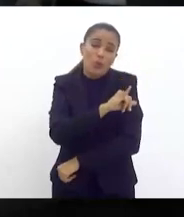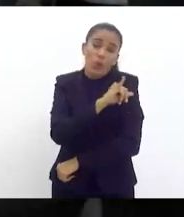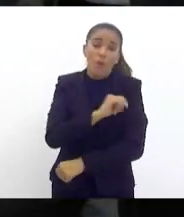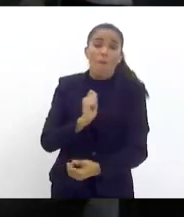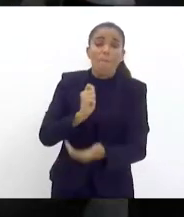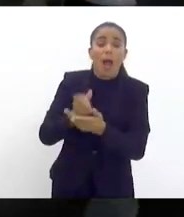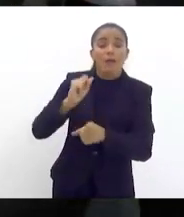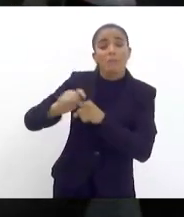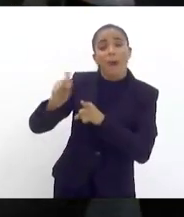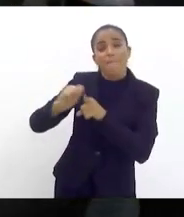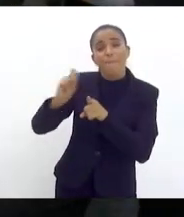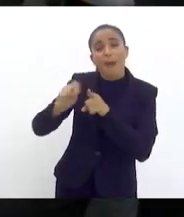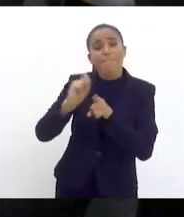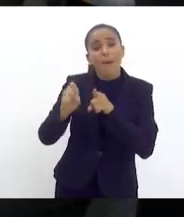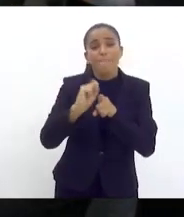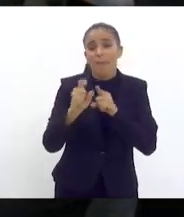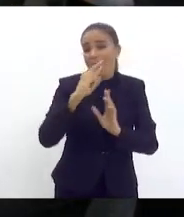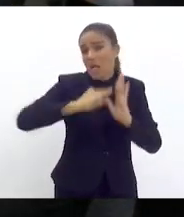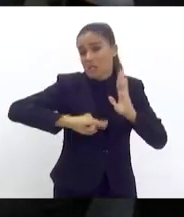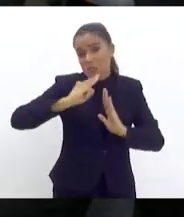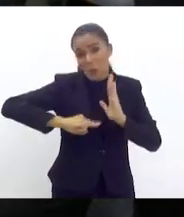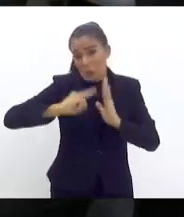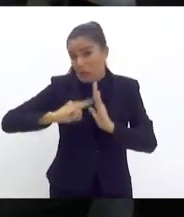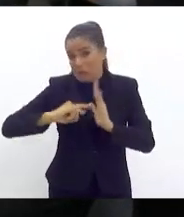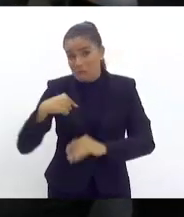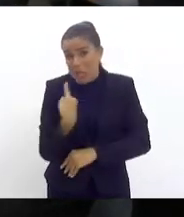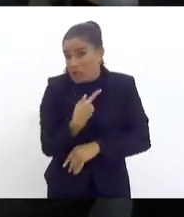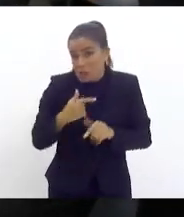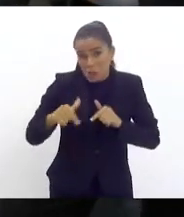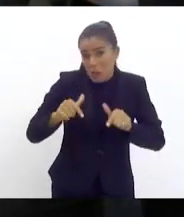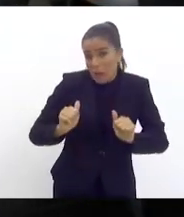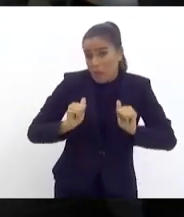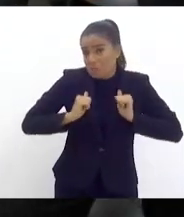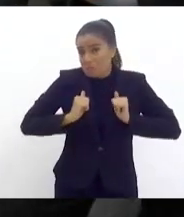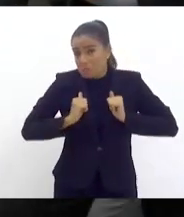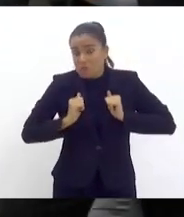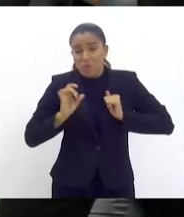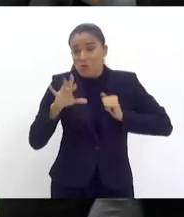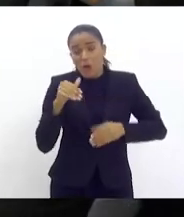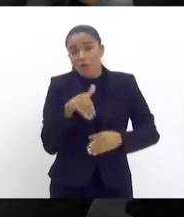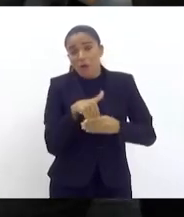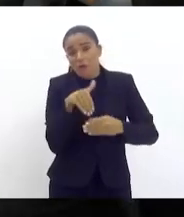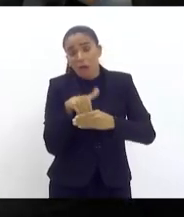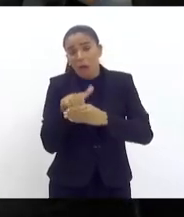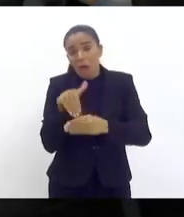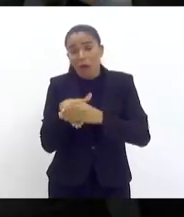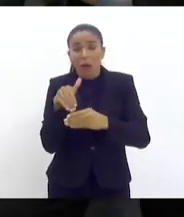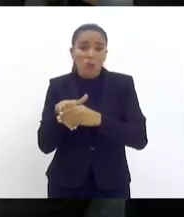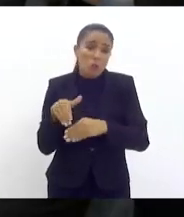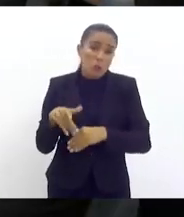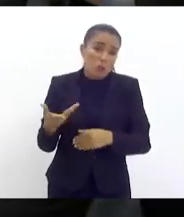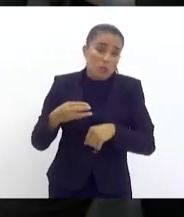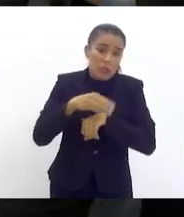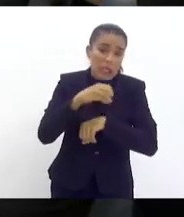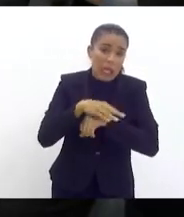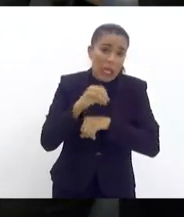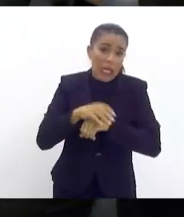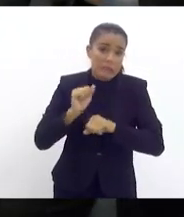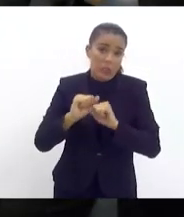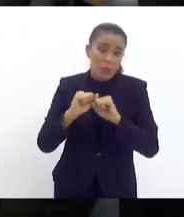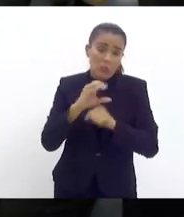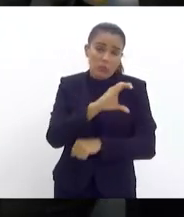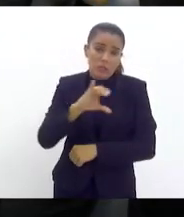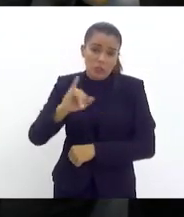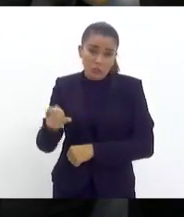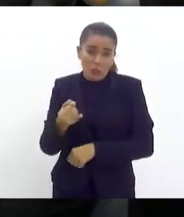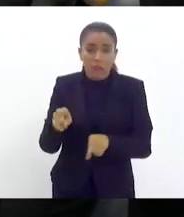imóvel, entregue o imóvel, pague as contas, a gente não trabalha mais. A gente vai ficar aqui votando indicação legislativa para entrega de espaço público